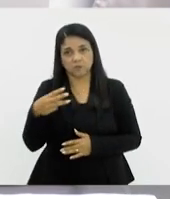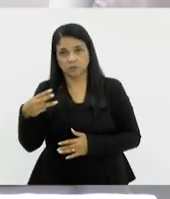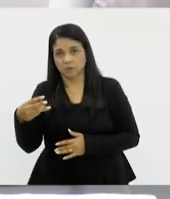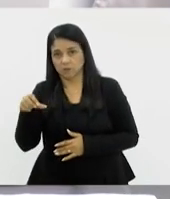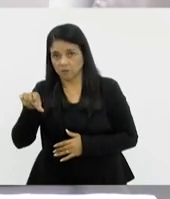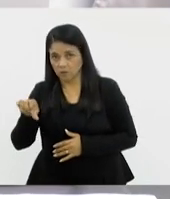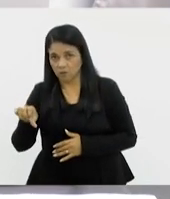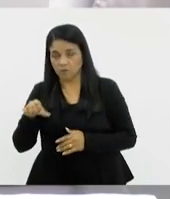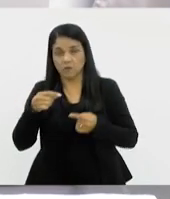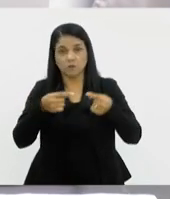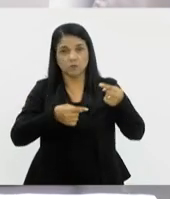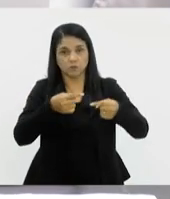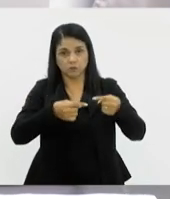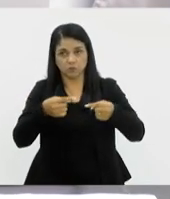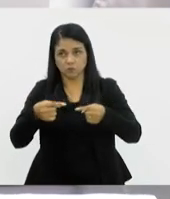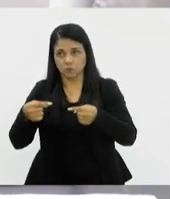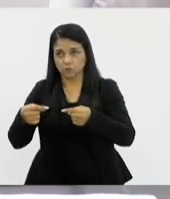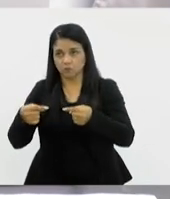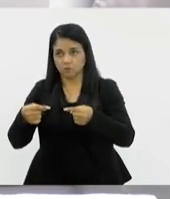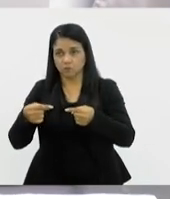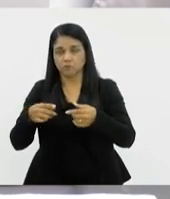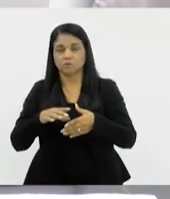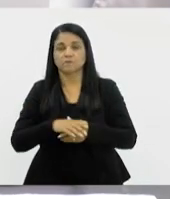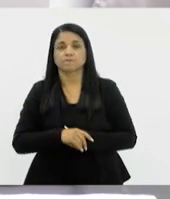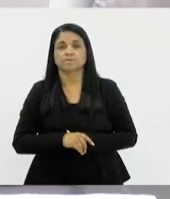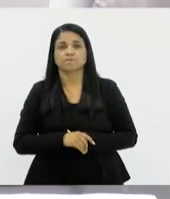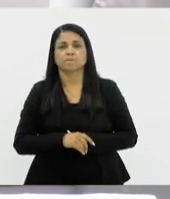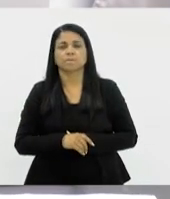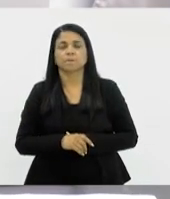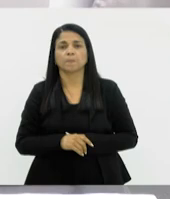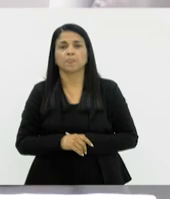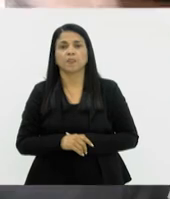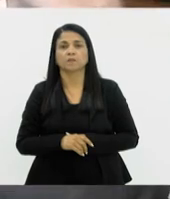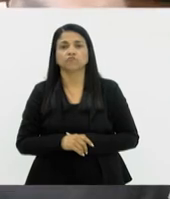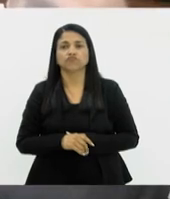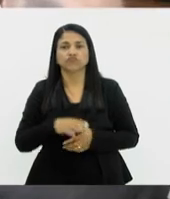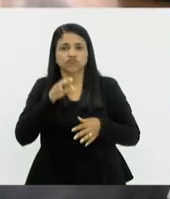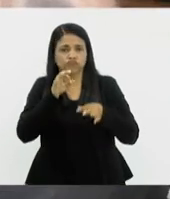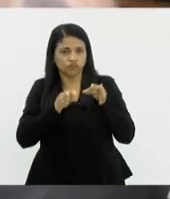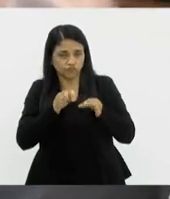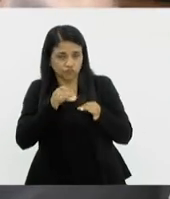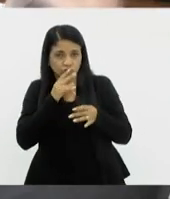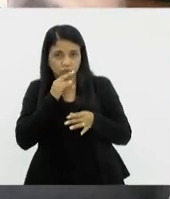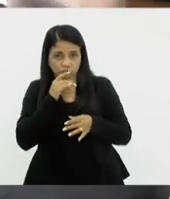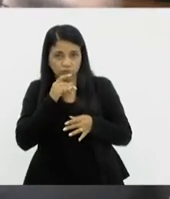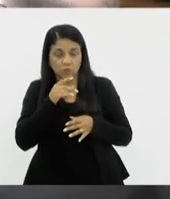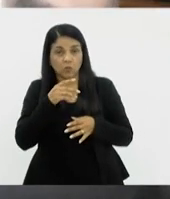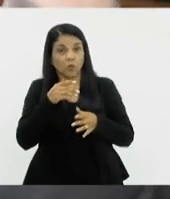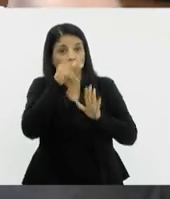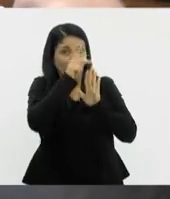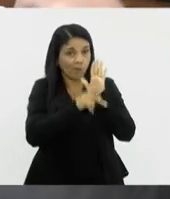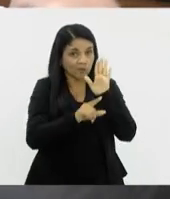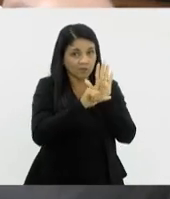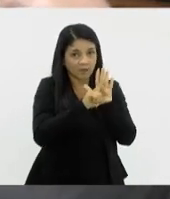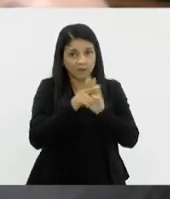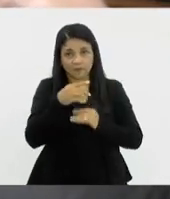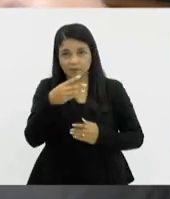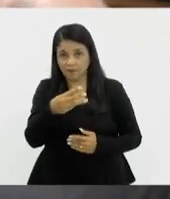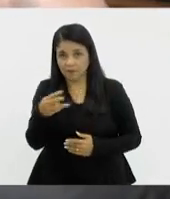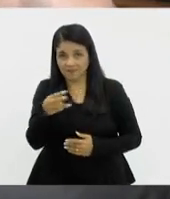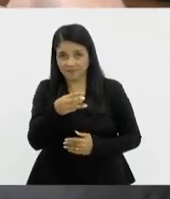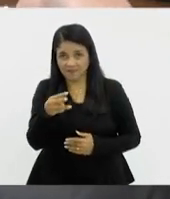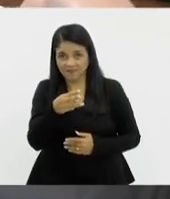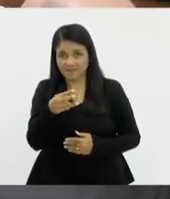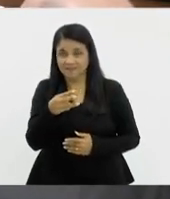Em discussão. Deputado Luiz Paulo. Só para justificar aqui, o projeto 33 me é muito